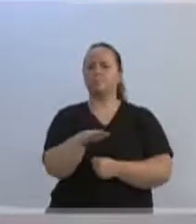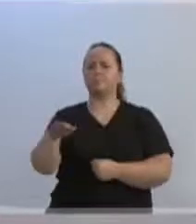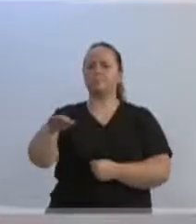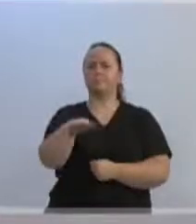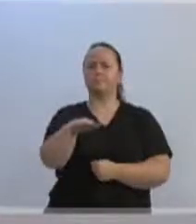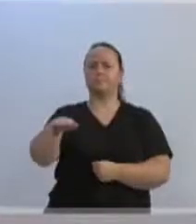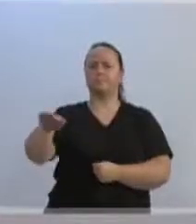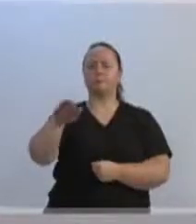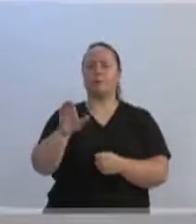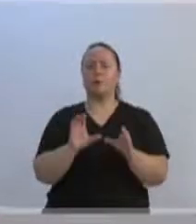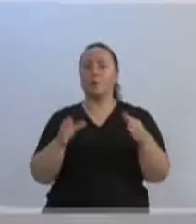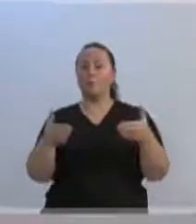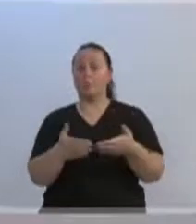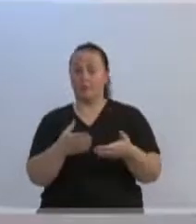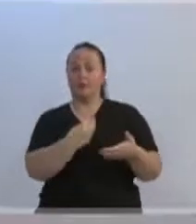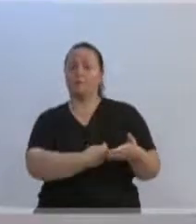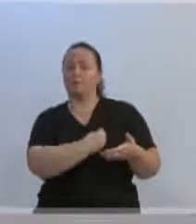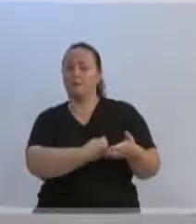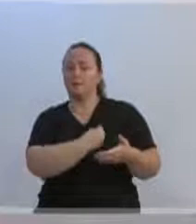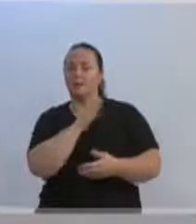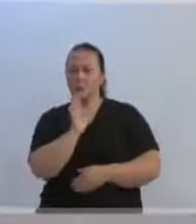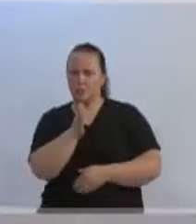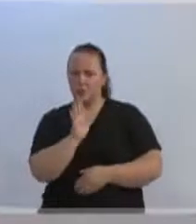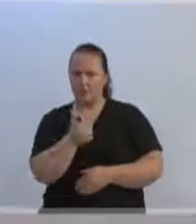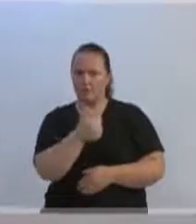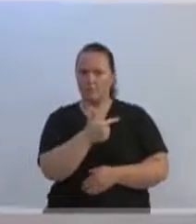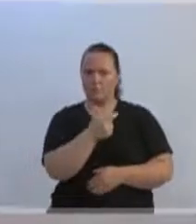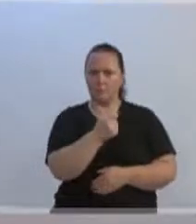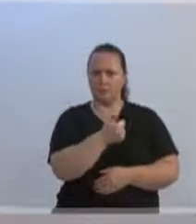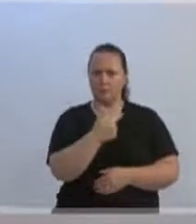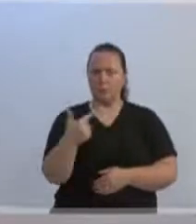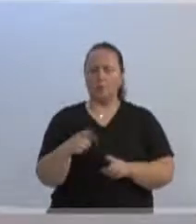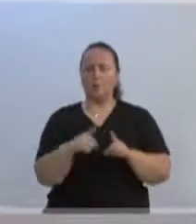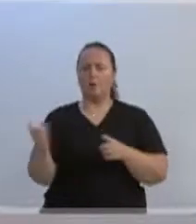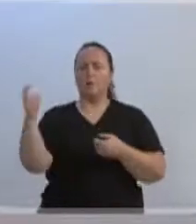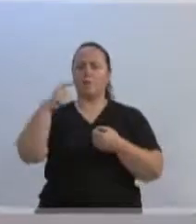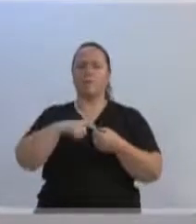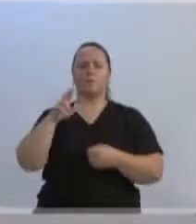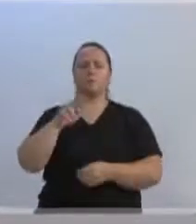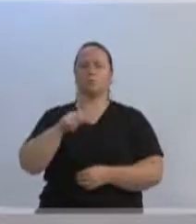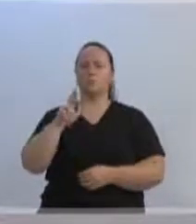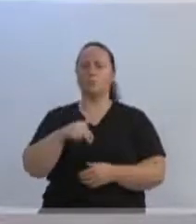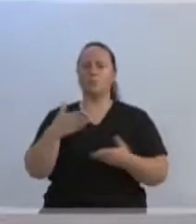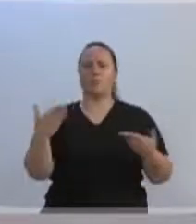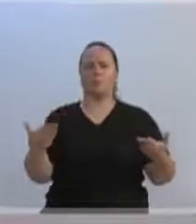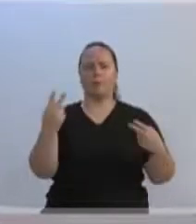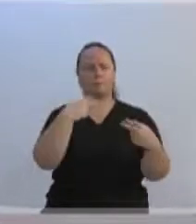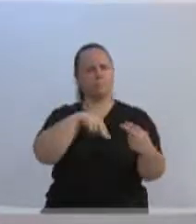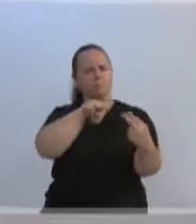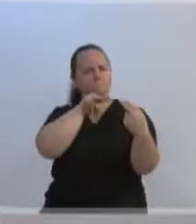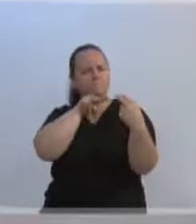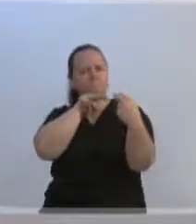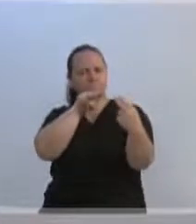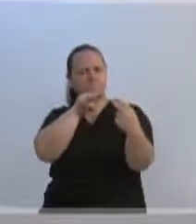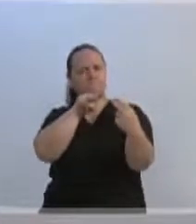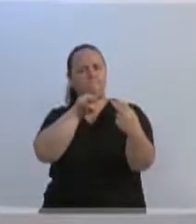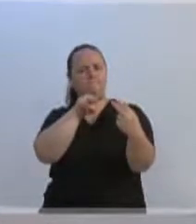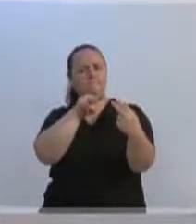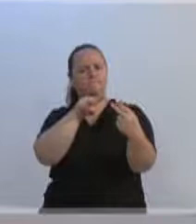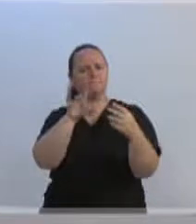voltar nossas comunidades onde esteve por exemplo em 2012 fazendo campanha e nunca mais voltou para olhar olho no olho nos olhos dos moradores